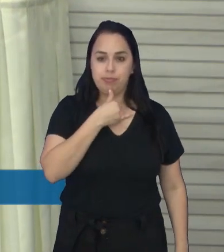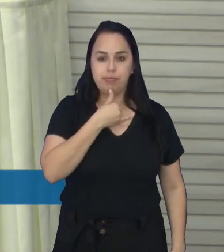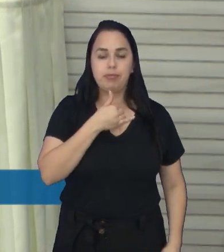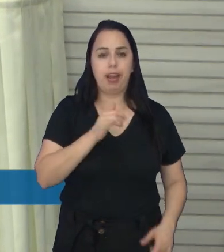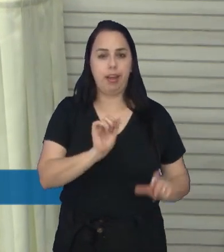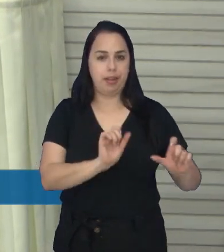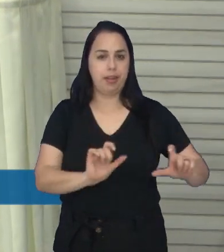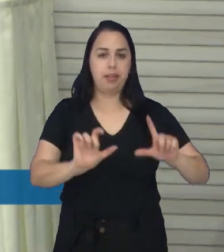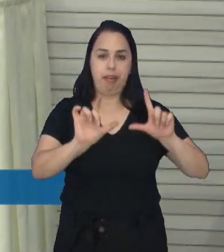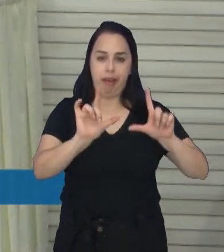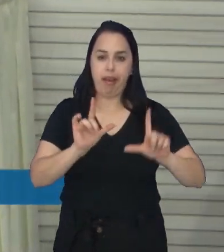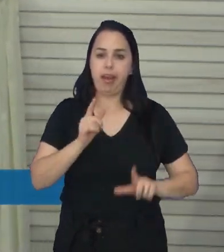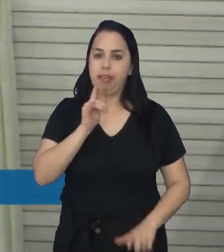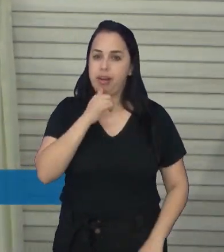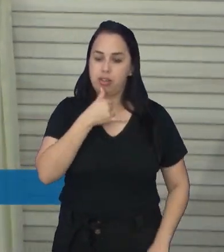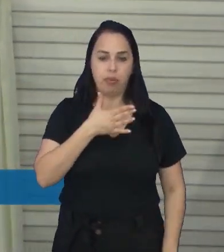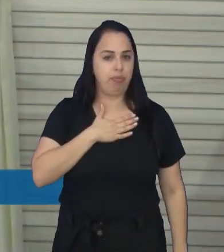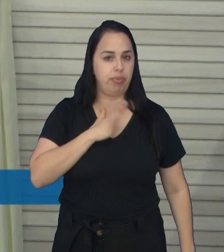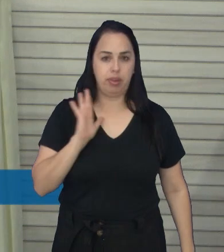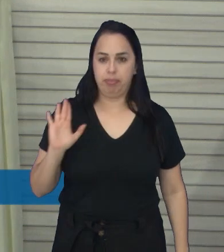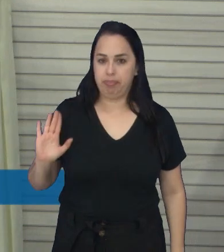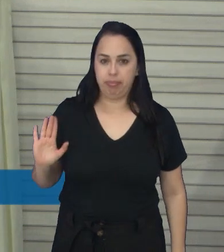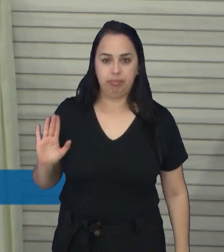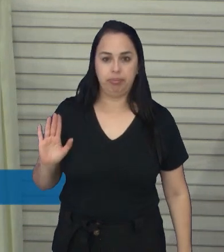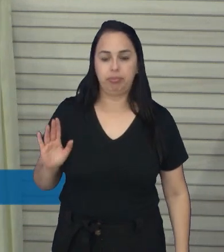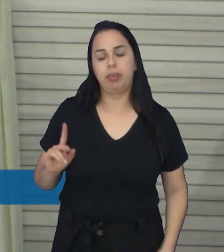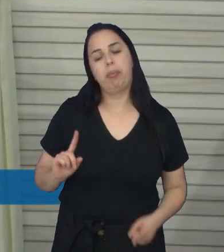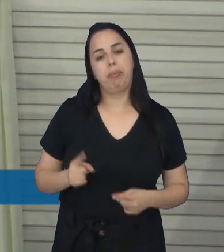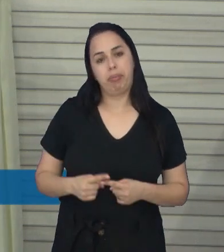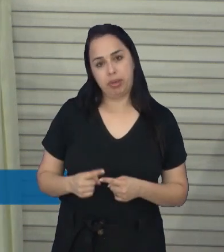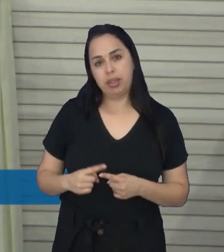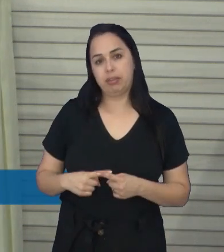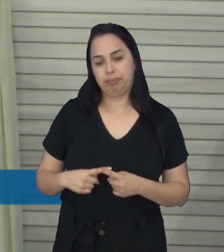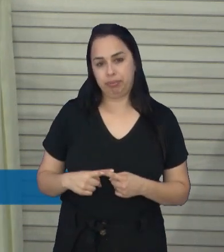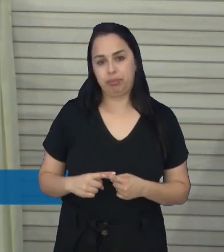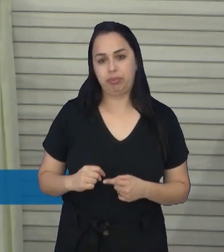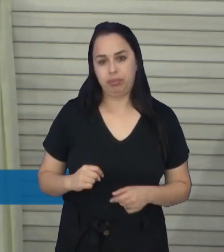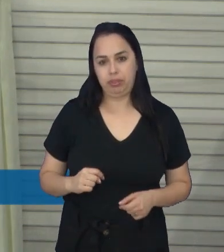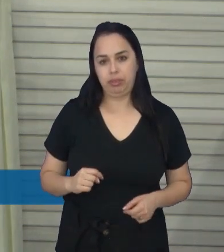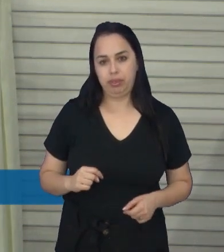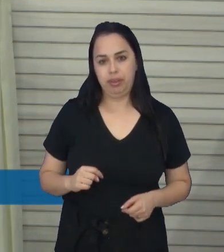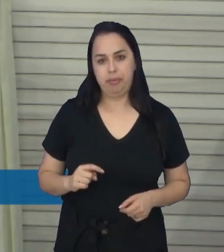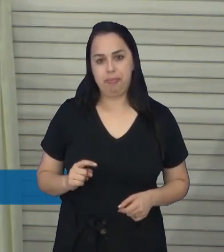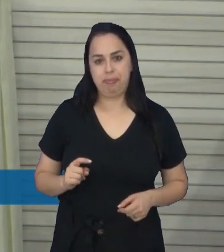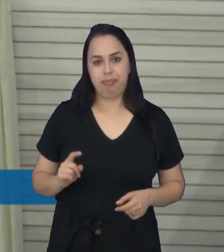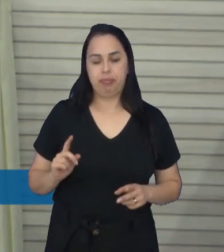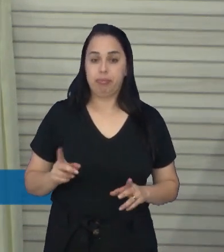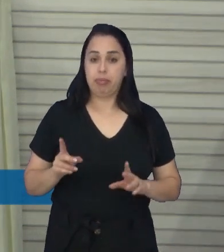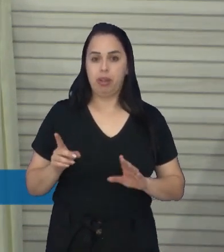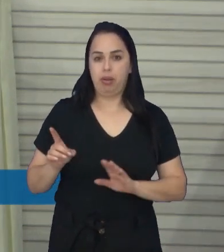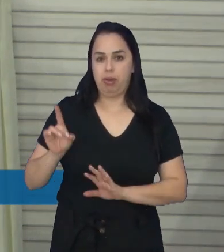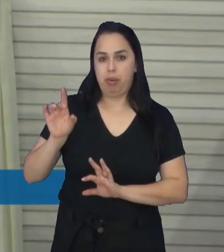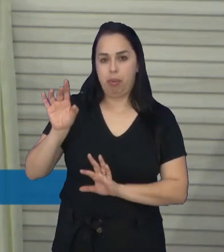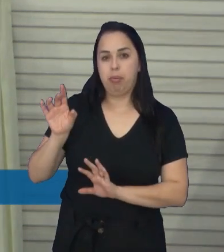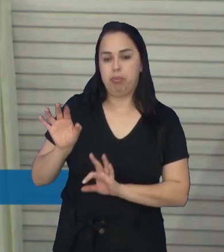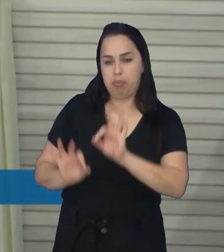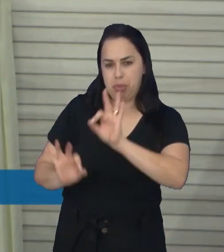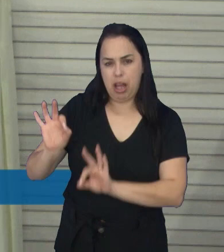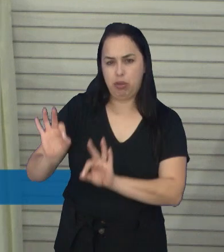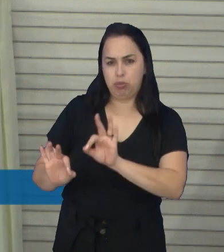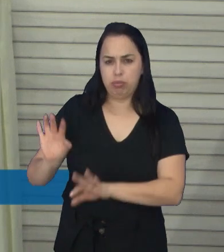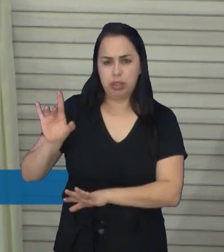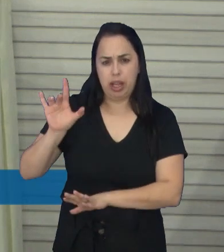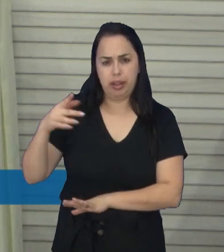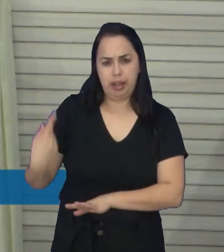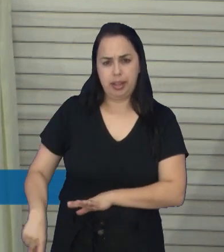apresentação não gostei Porque como sempre né o plano diretor de São José dos Campos